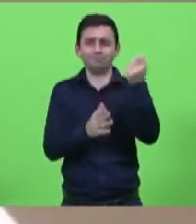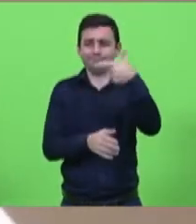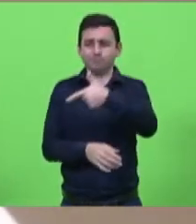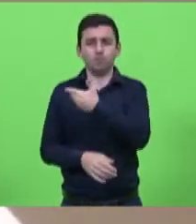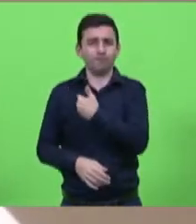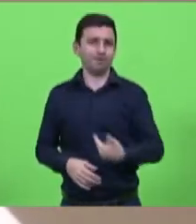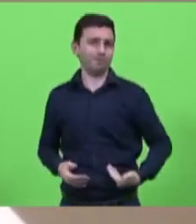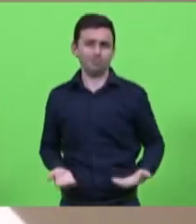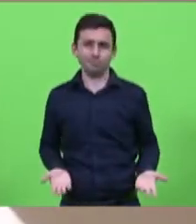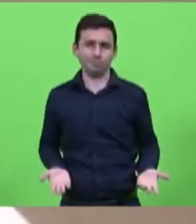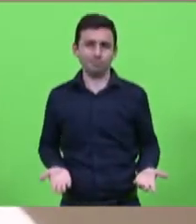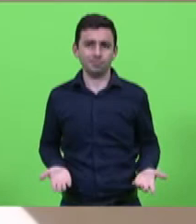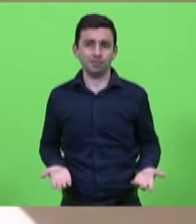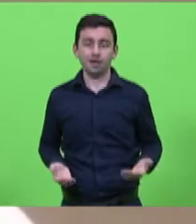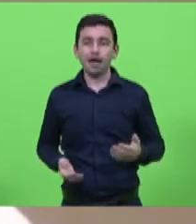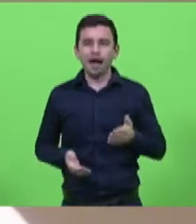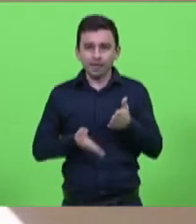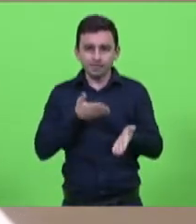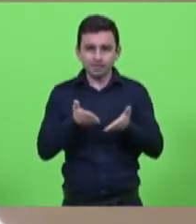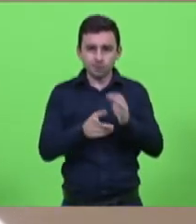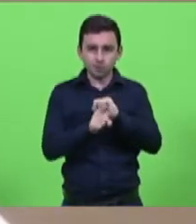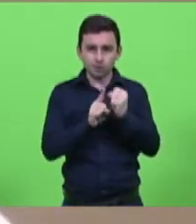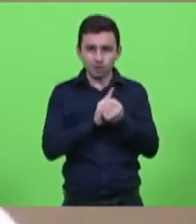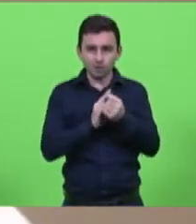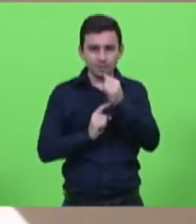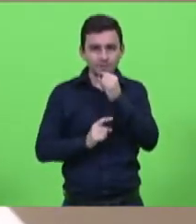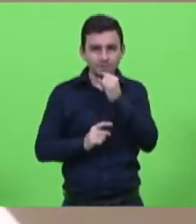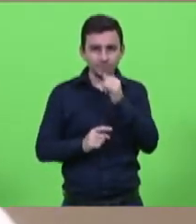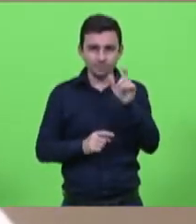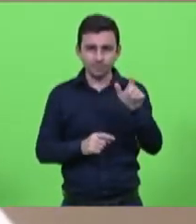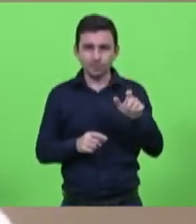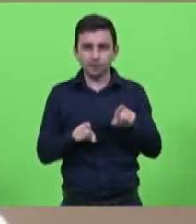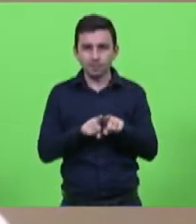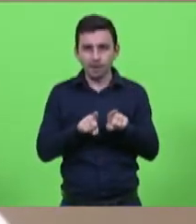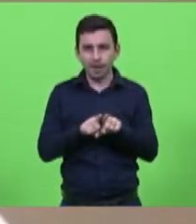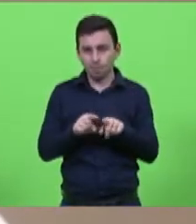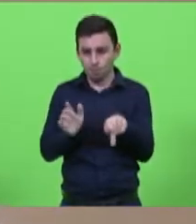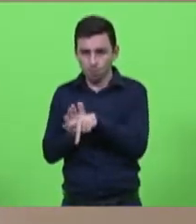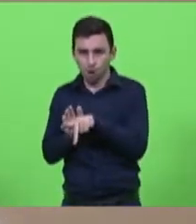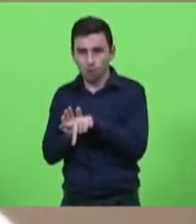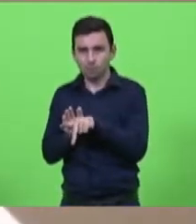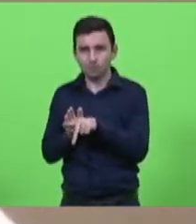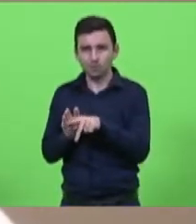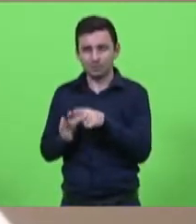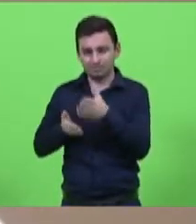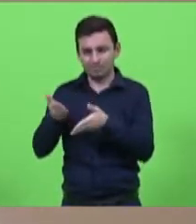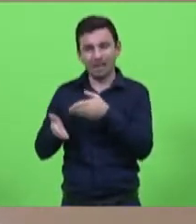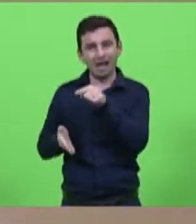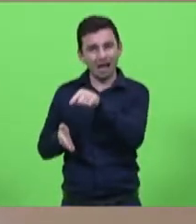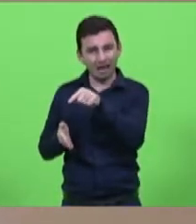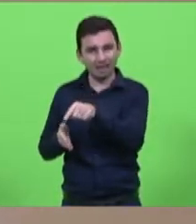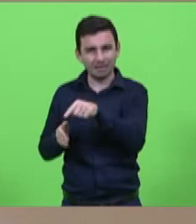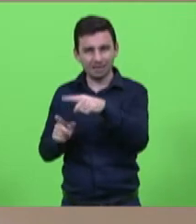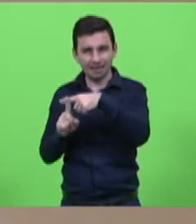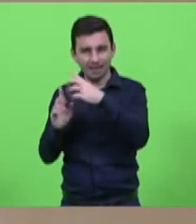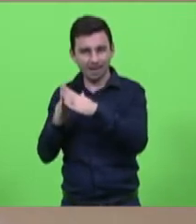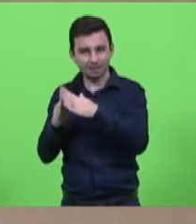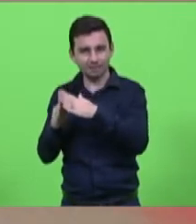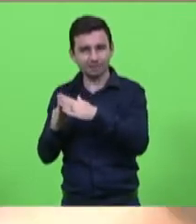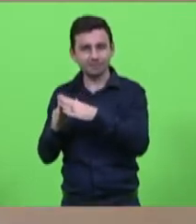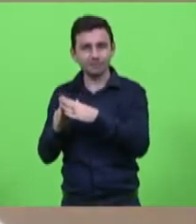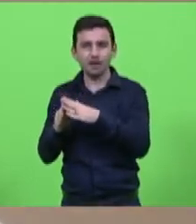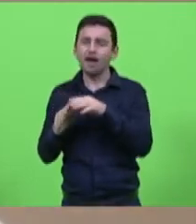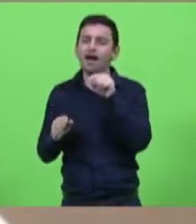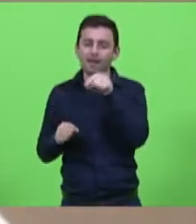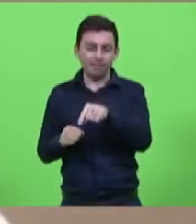ver a assistência social provida pelo Estado e provida pelas igrejas, eu tenho a impressão que as igrejas fazem um trabalho